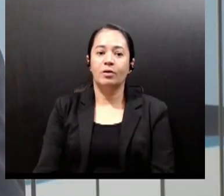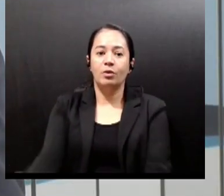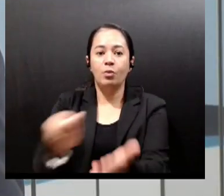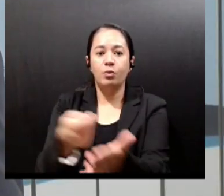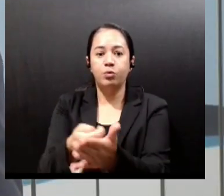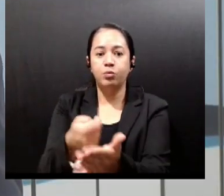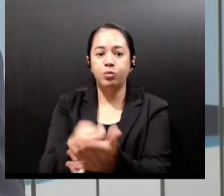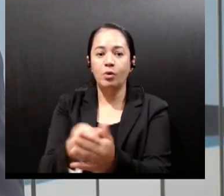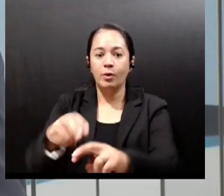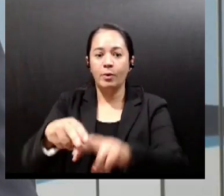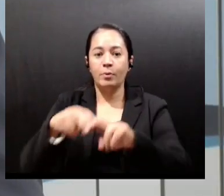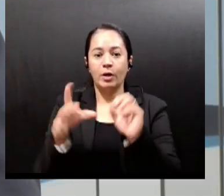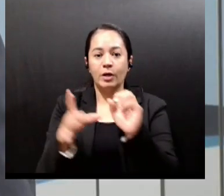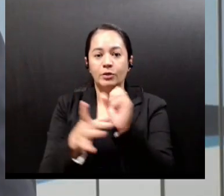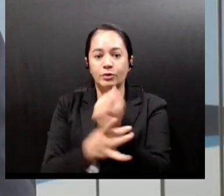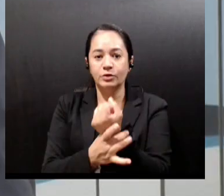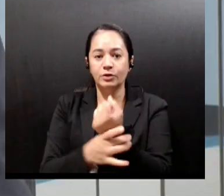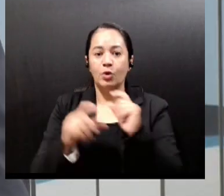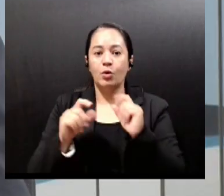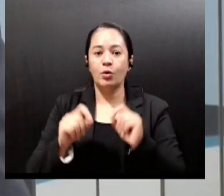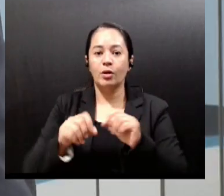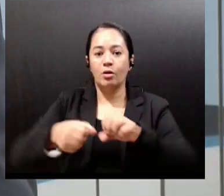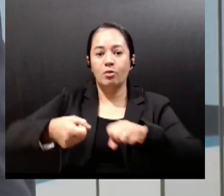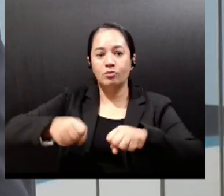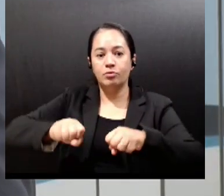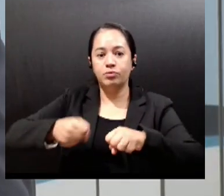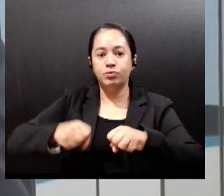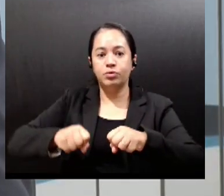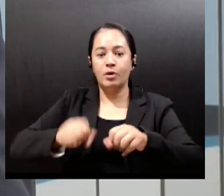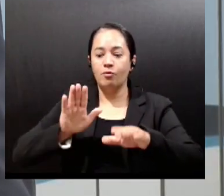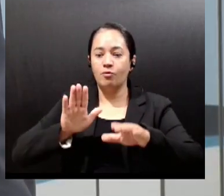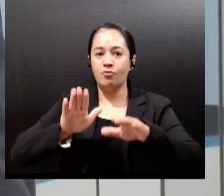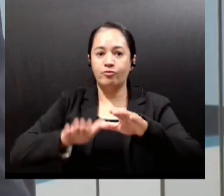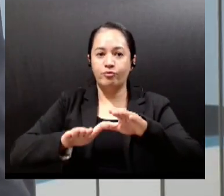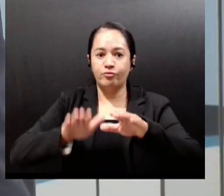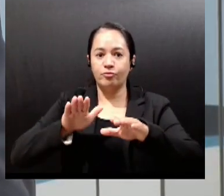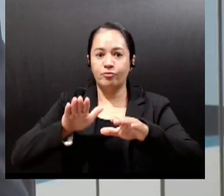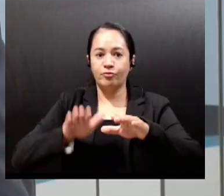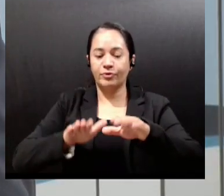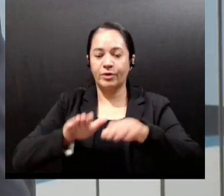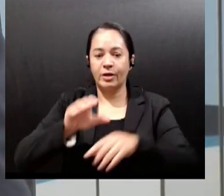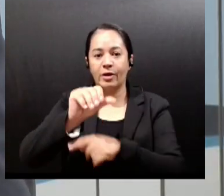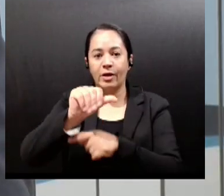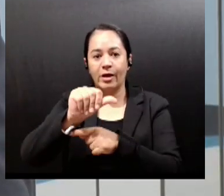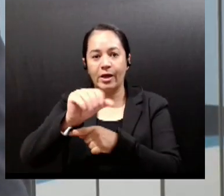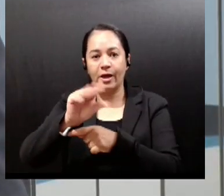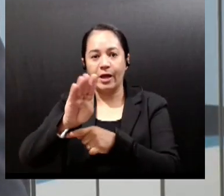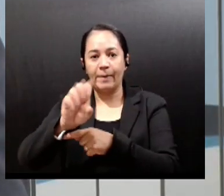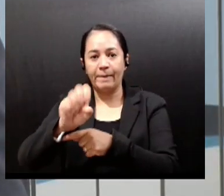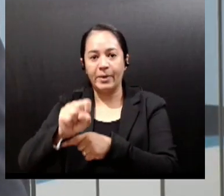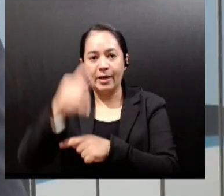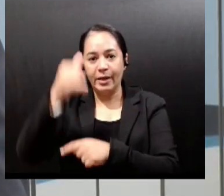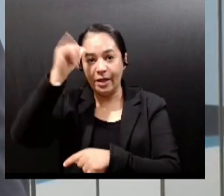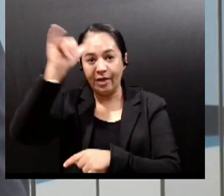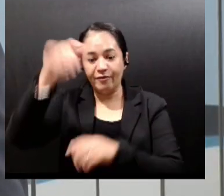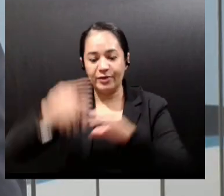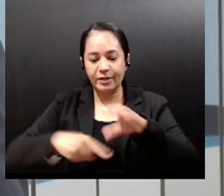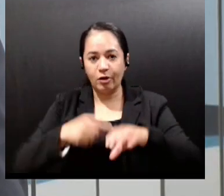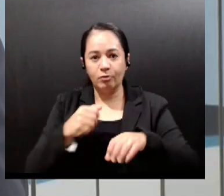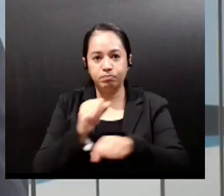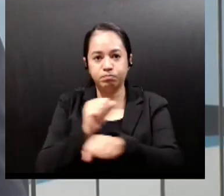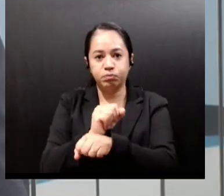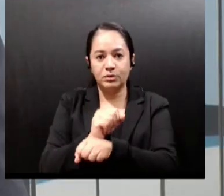que as motocicletas tivessem freio ABS, que é aquele que não deixa travar a roda, que reduz os riscos de